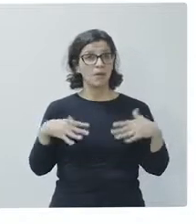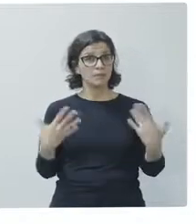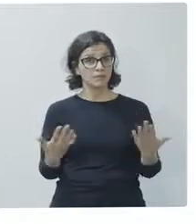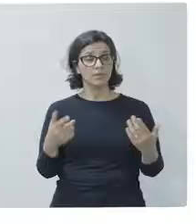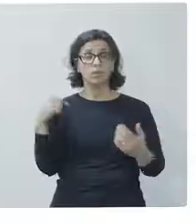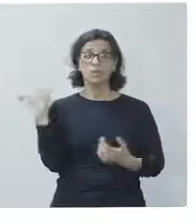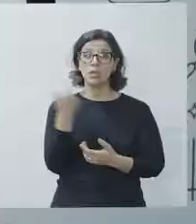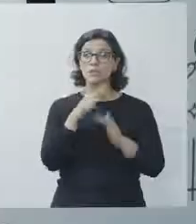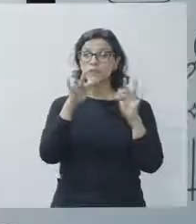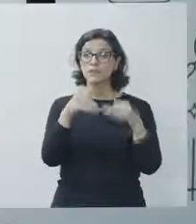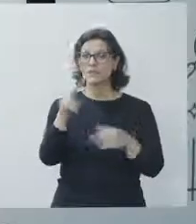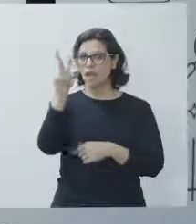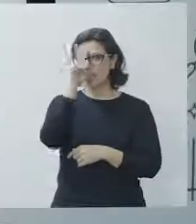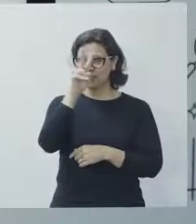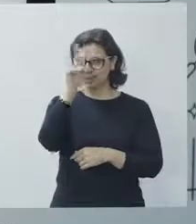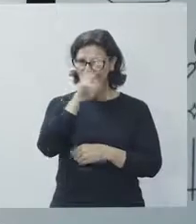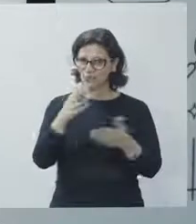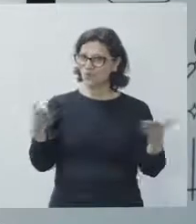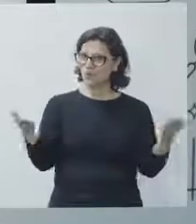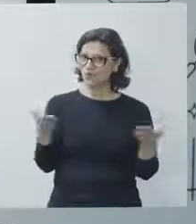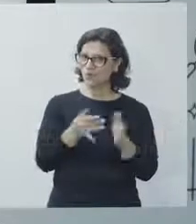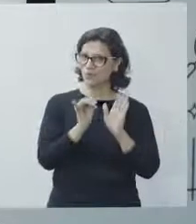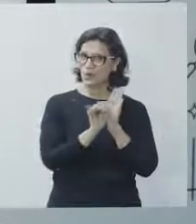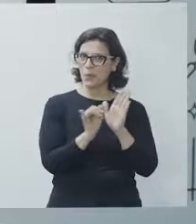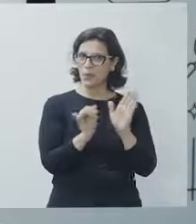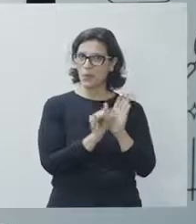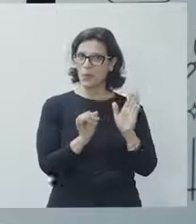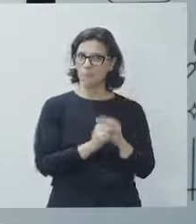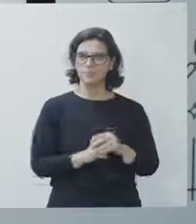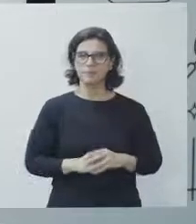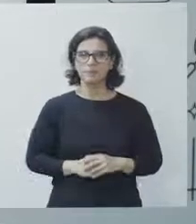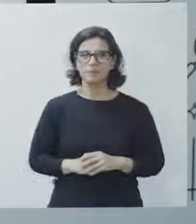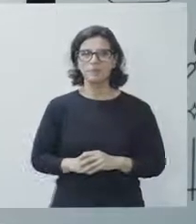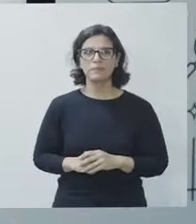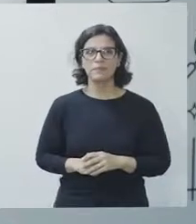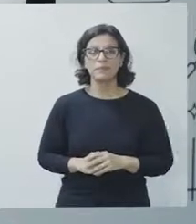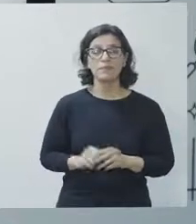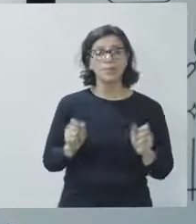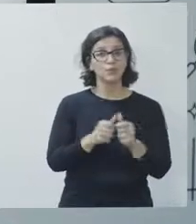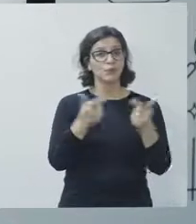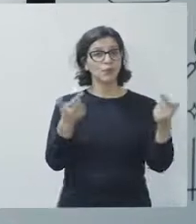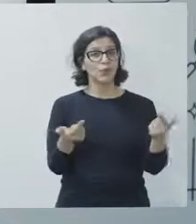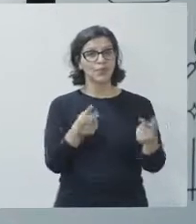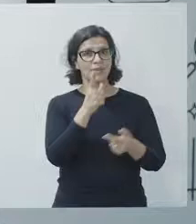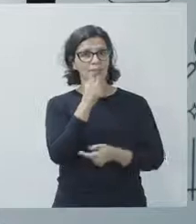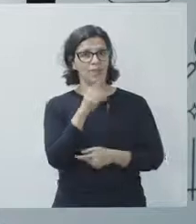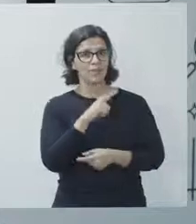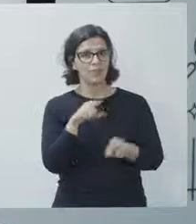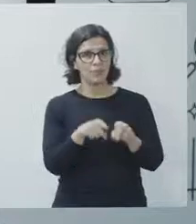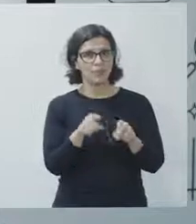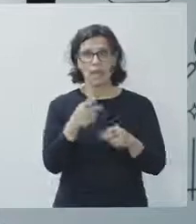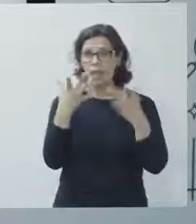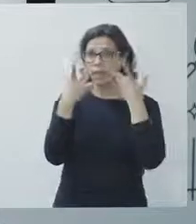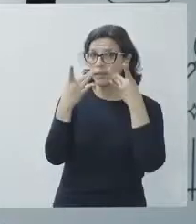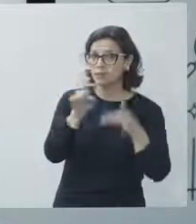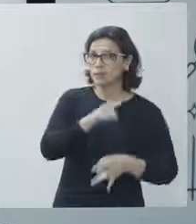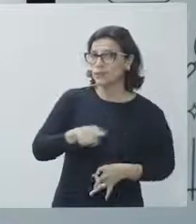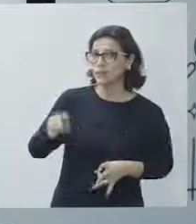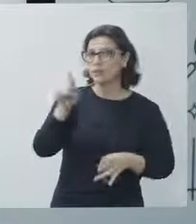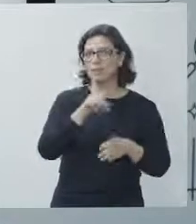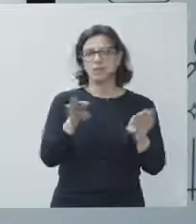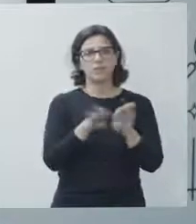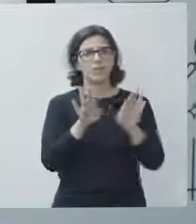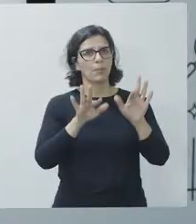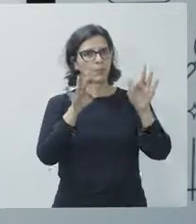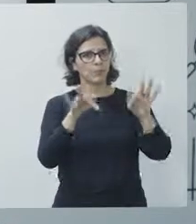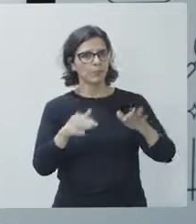a gente termina esse conto, A Fonte da Sorte. E chamo a atenção de vocês para